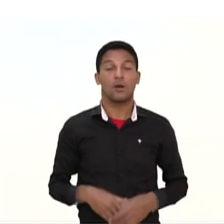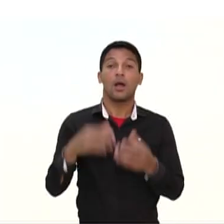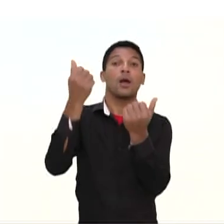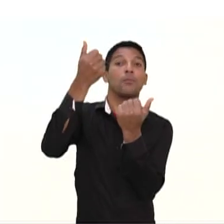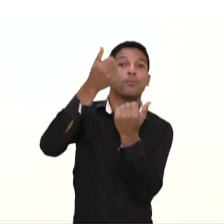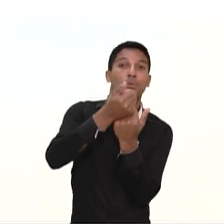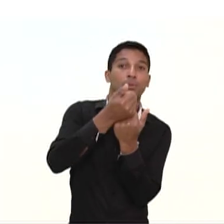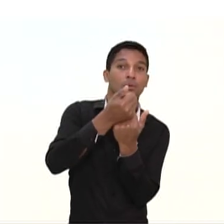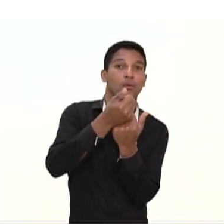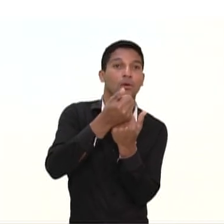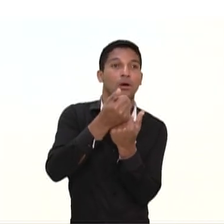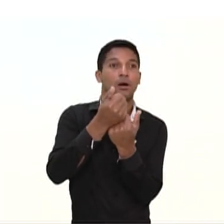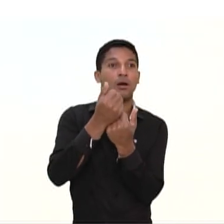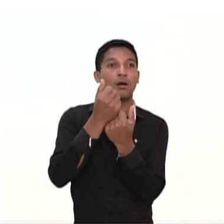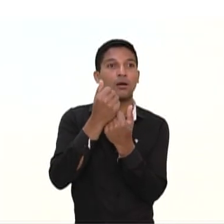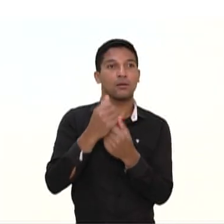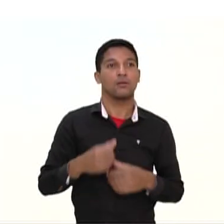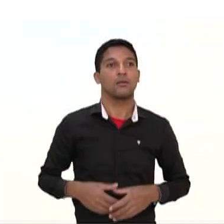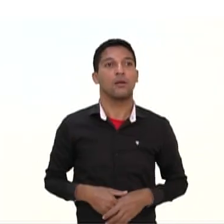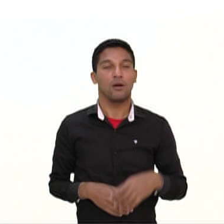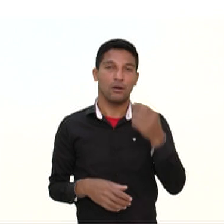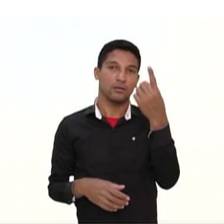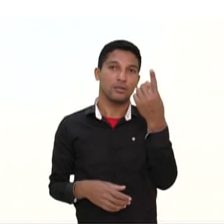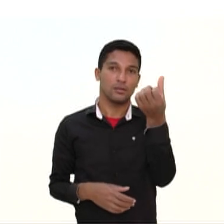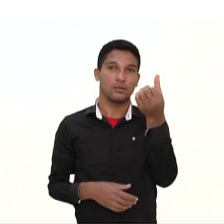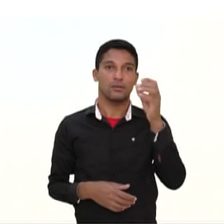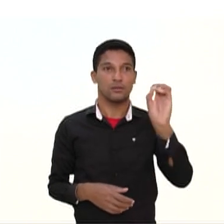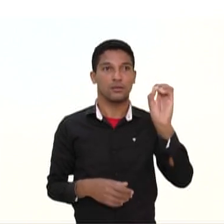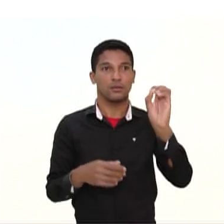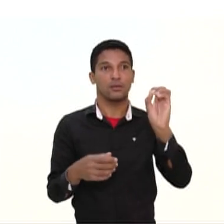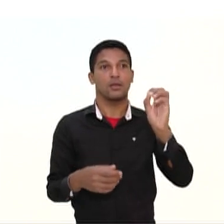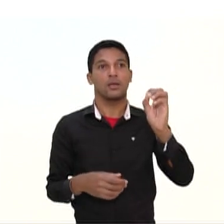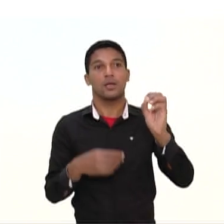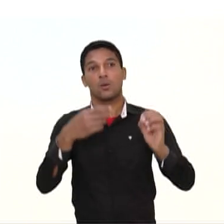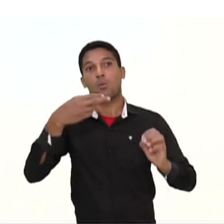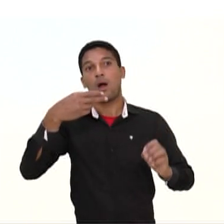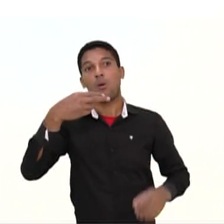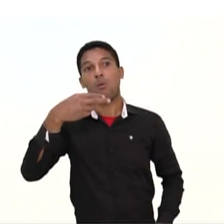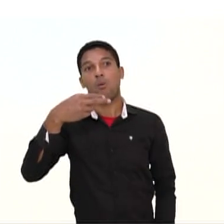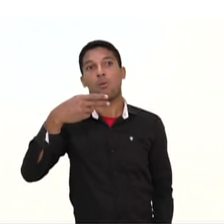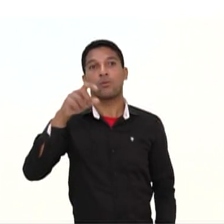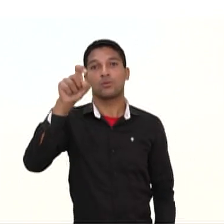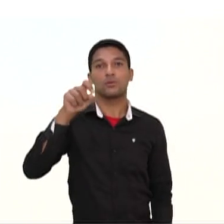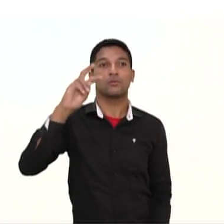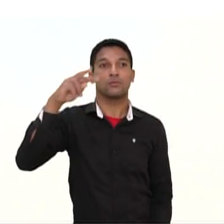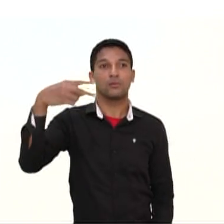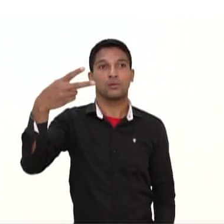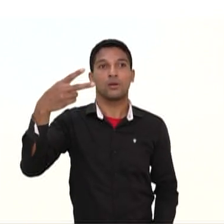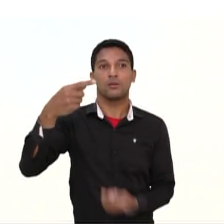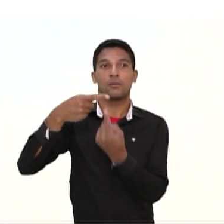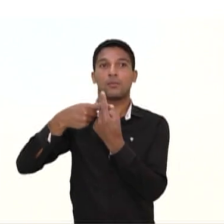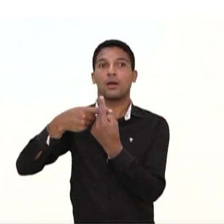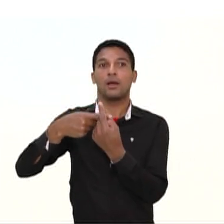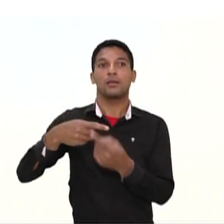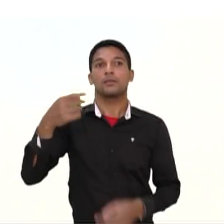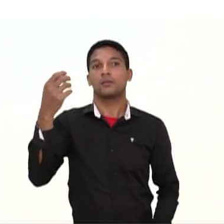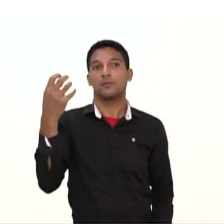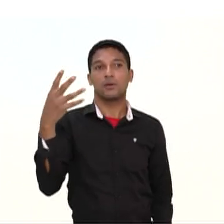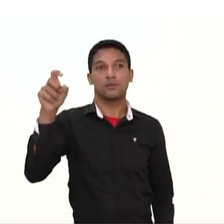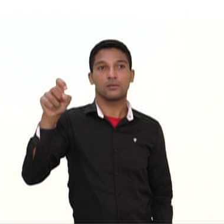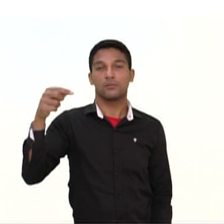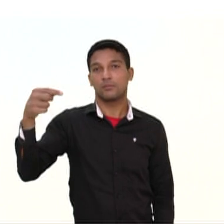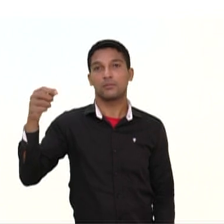por 160, assim nós temos 160 igual a x² mais 4x menos 5. Veja, troquei esse L aqui por